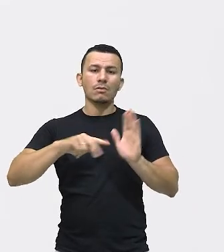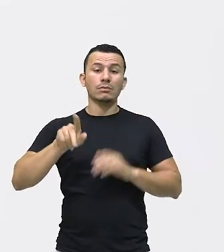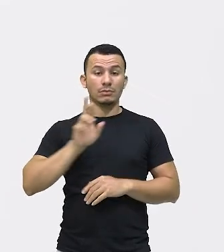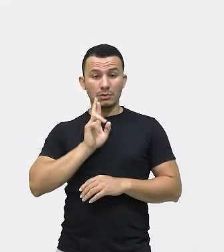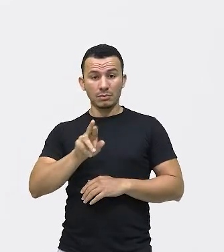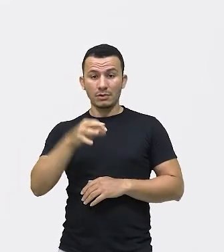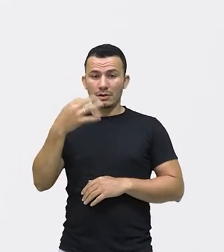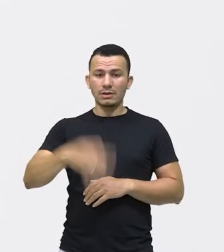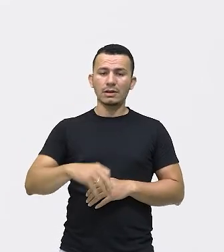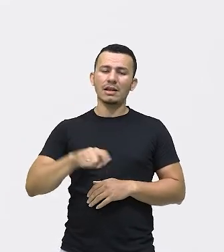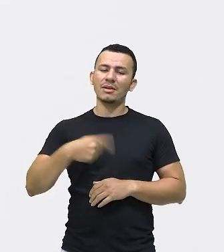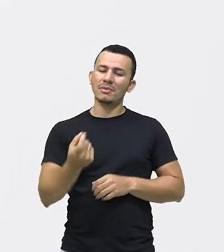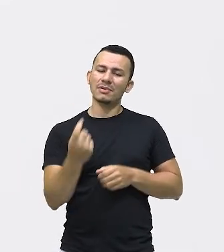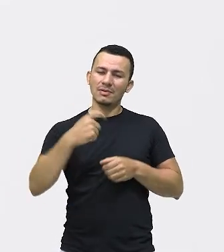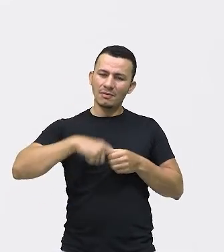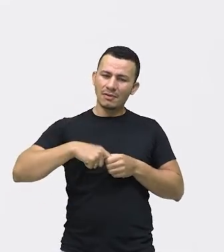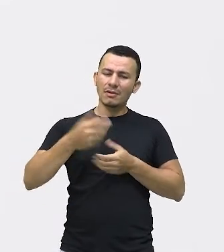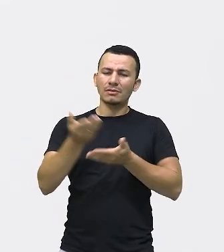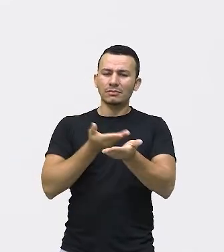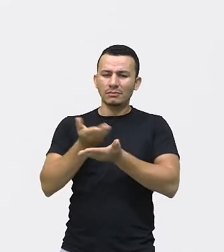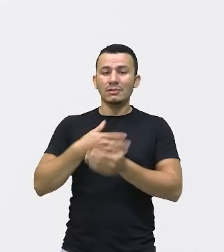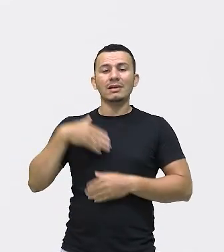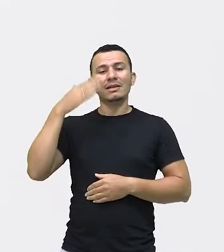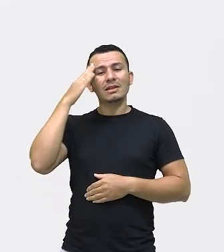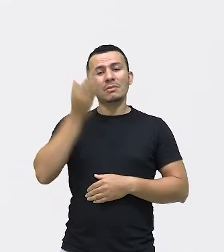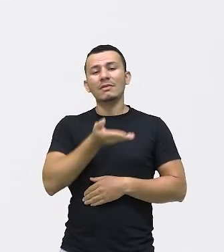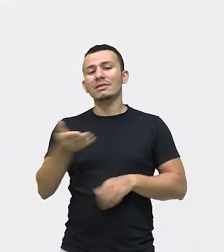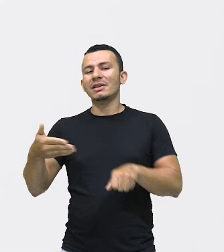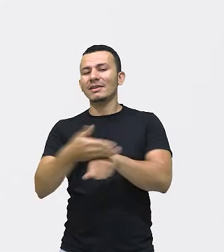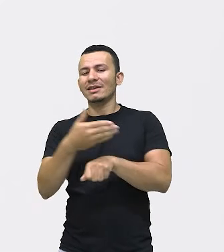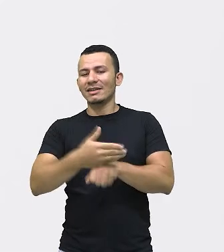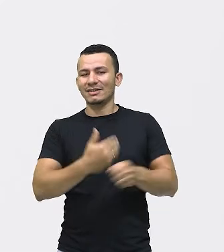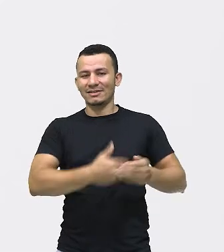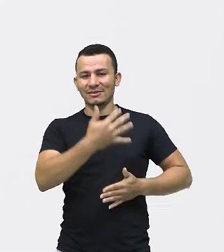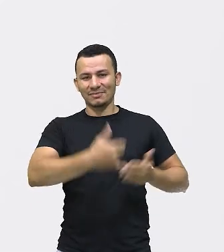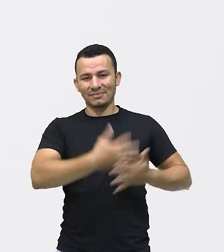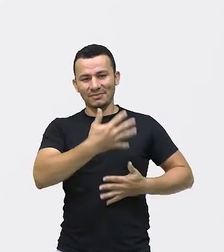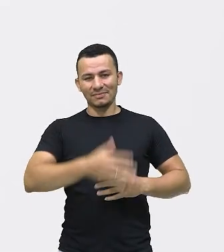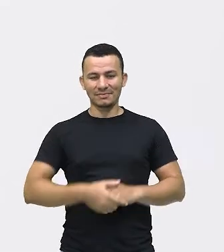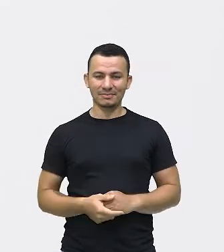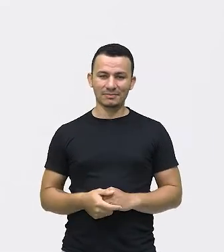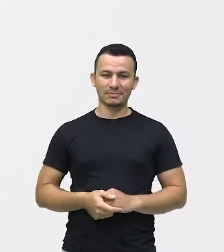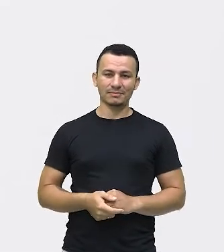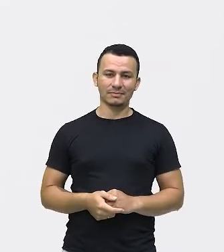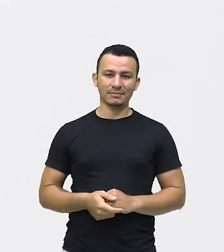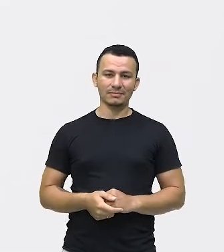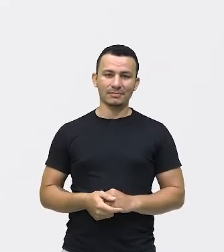gente retorna e eu quero ver as participações de vocês no nosso chat, tá certo? Vamos lá!